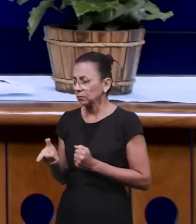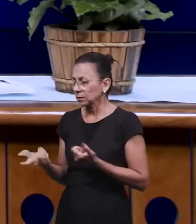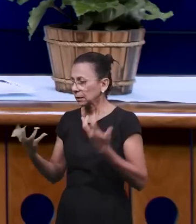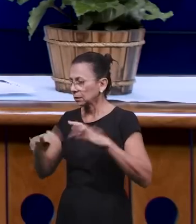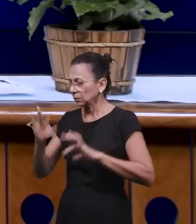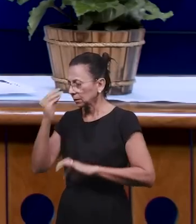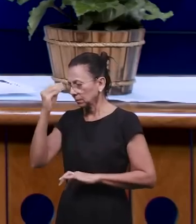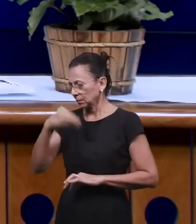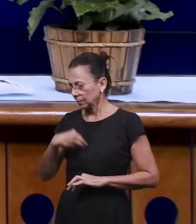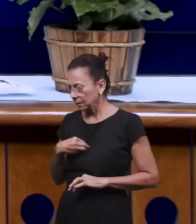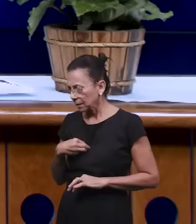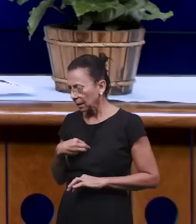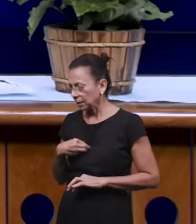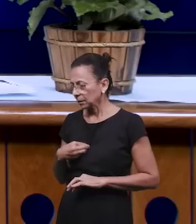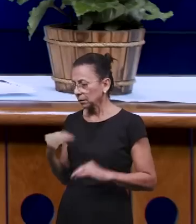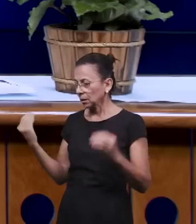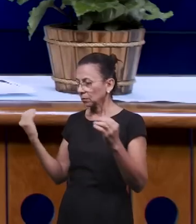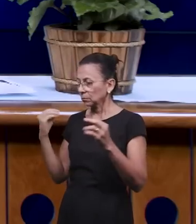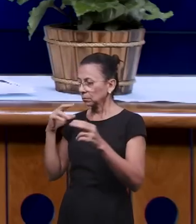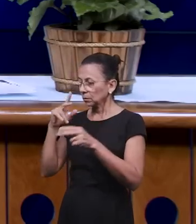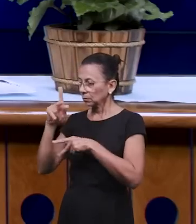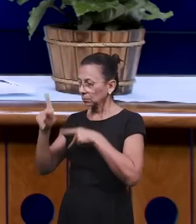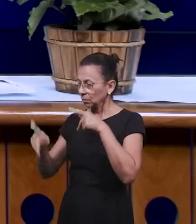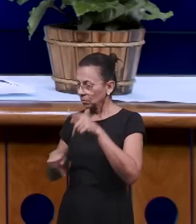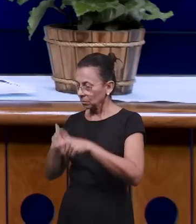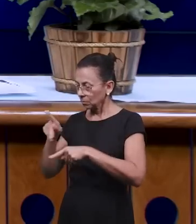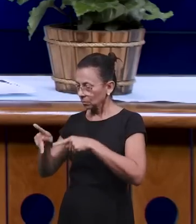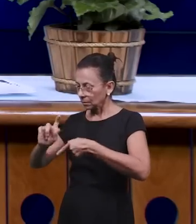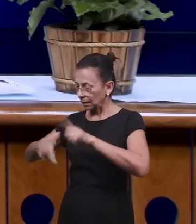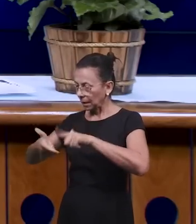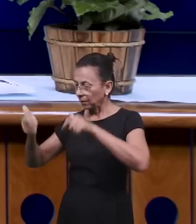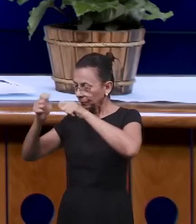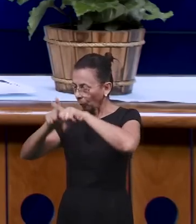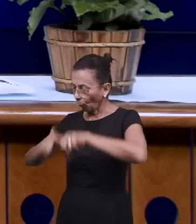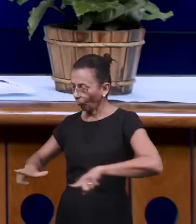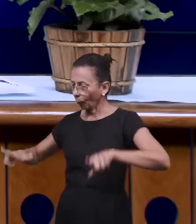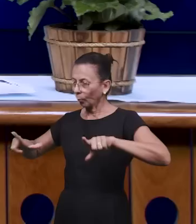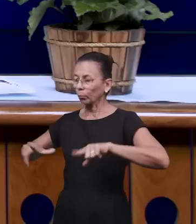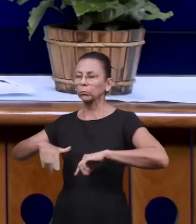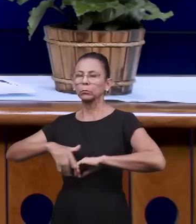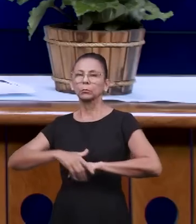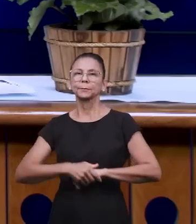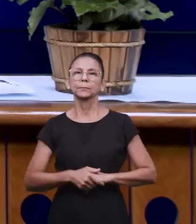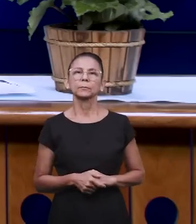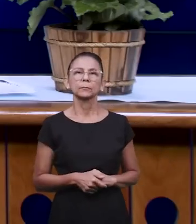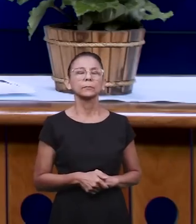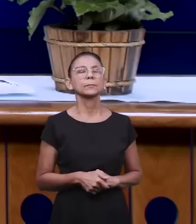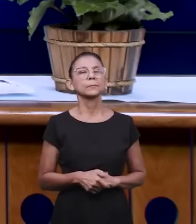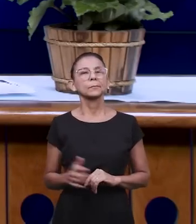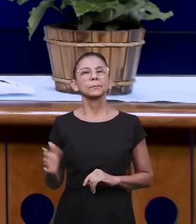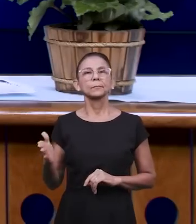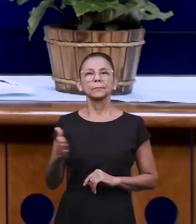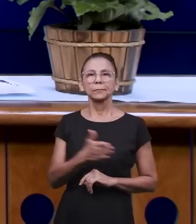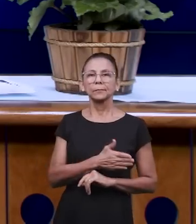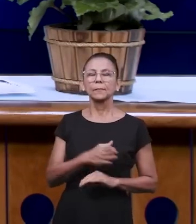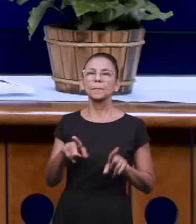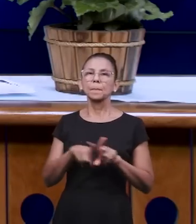última semana, que era a semana da Páscoa. Jesus fazia esse trajeto Betânia, Monte das Oliveiras,